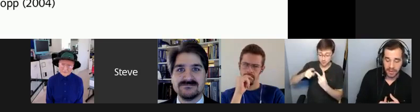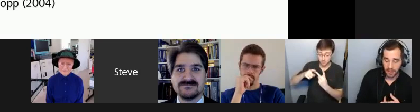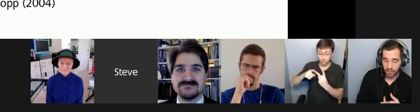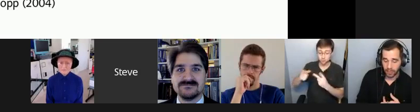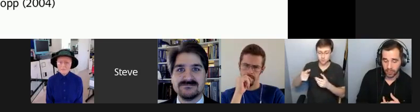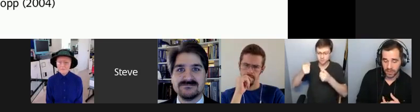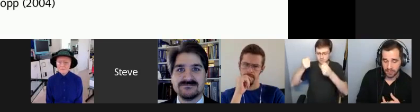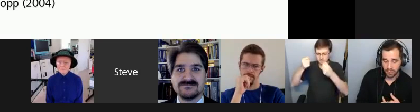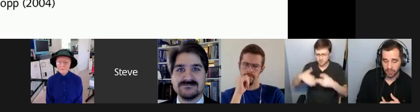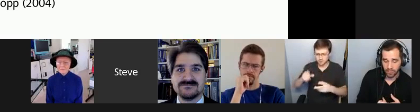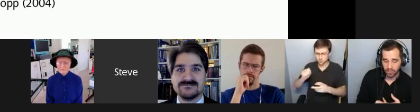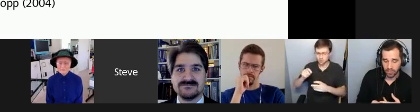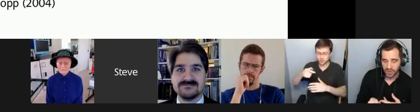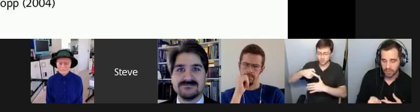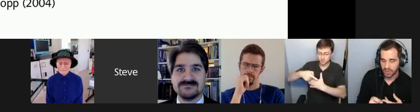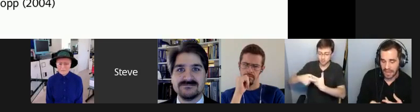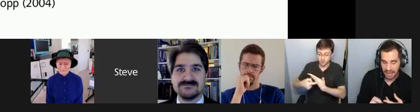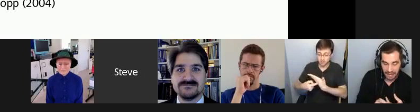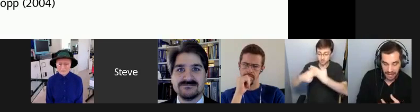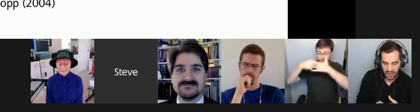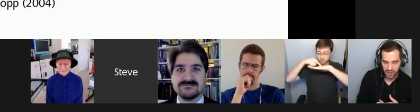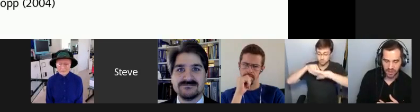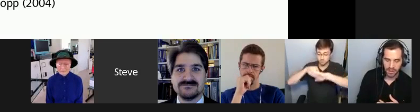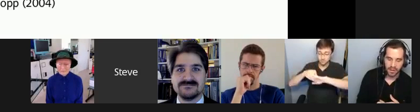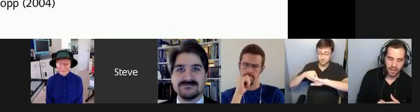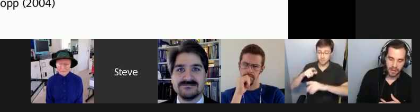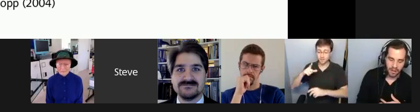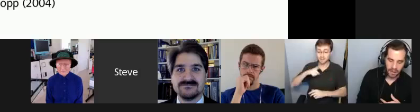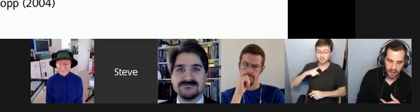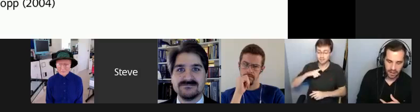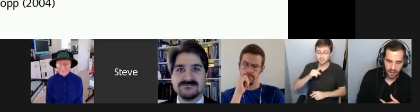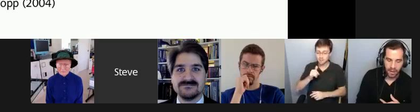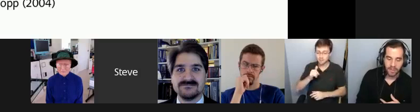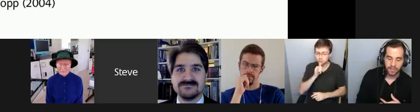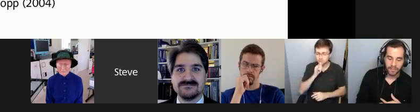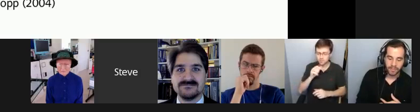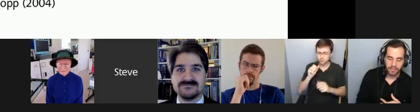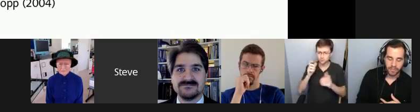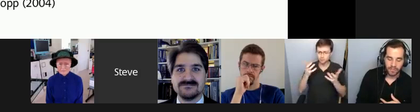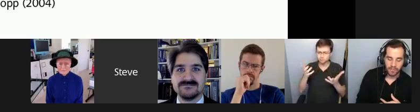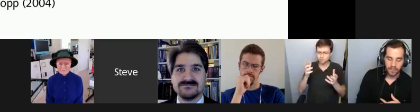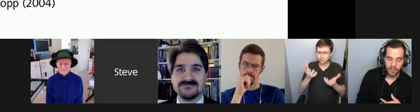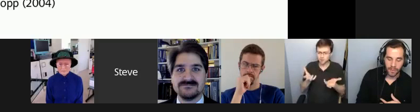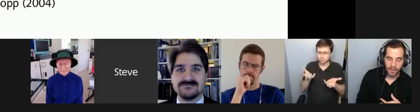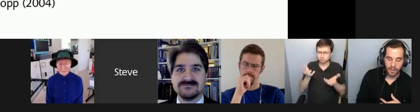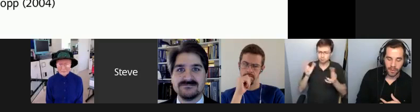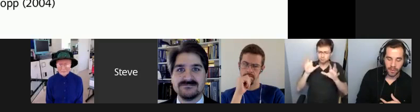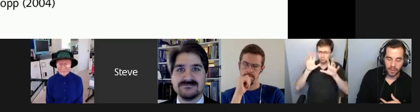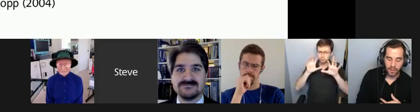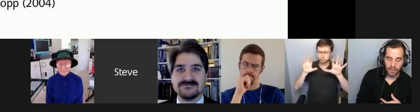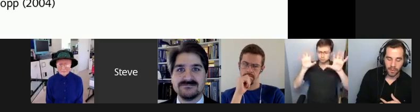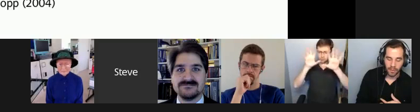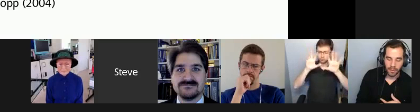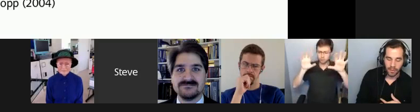Então, por exemplo, os símbolos da igreja, né?